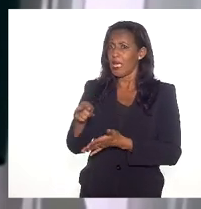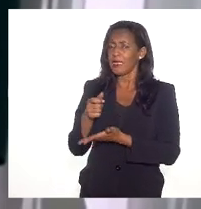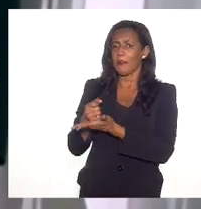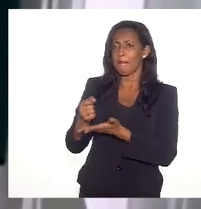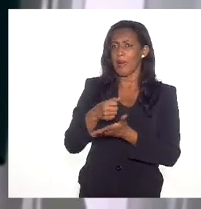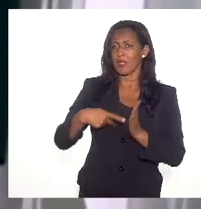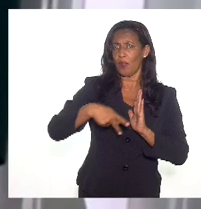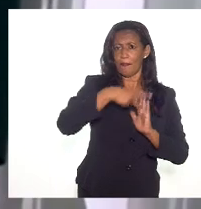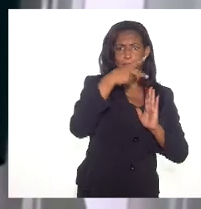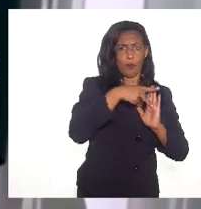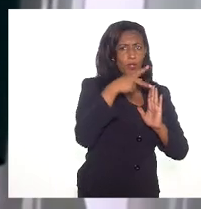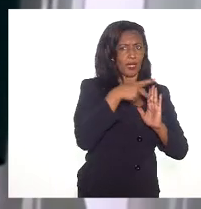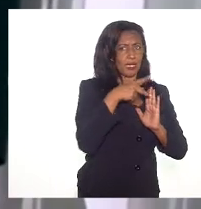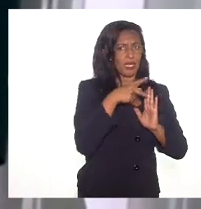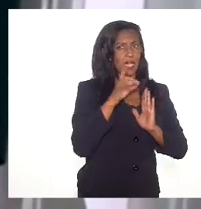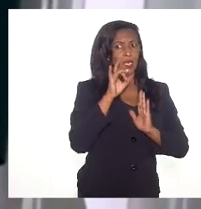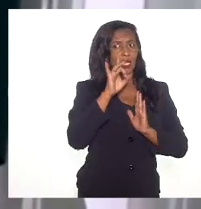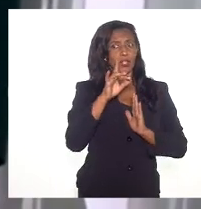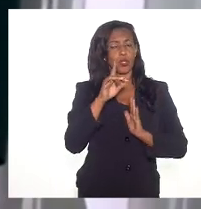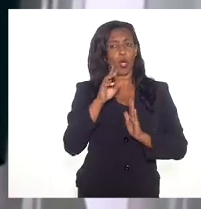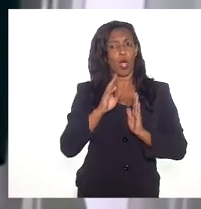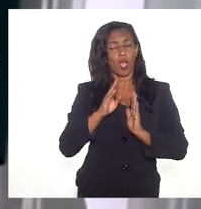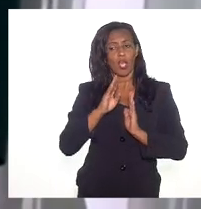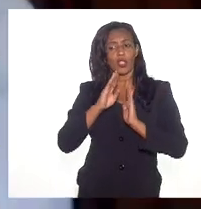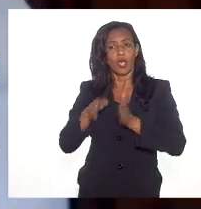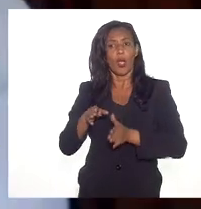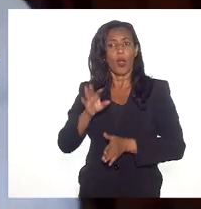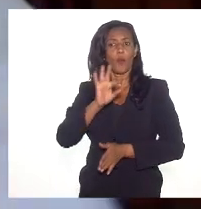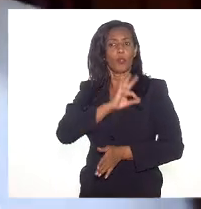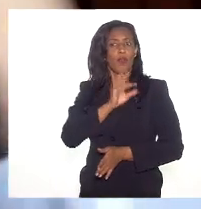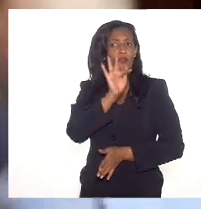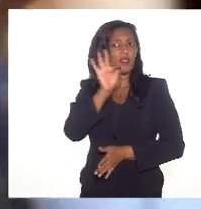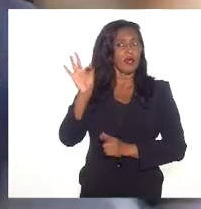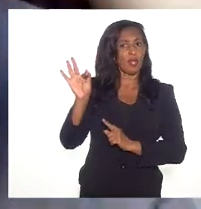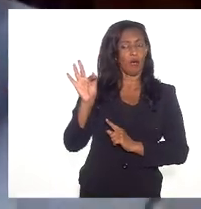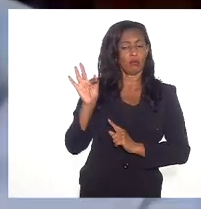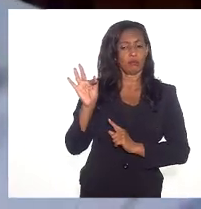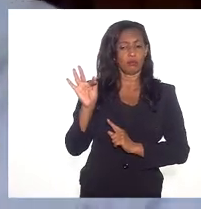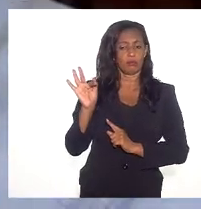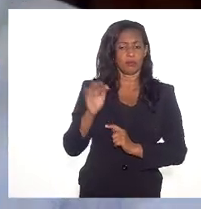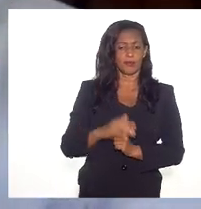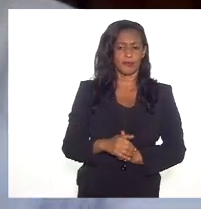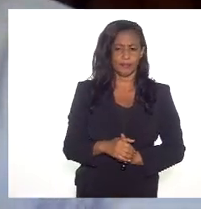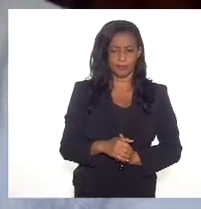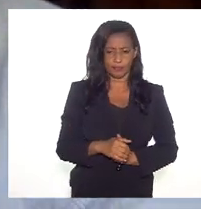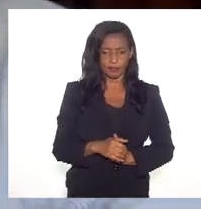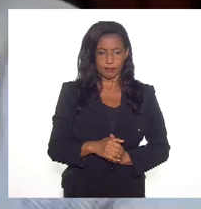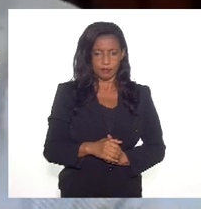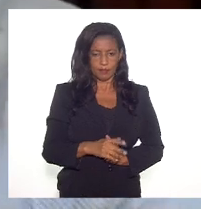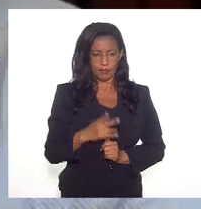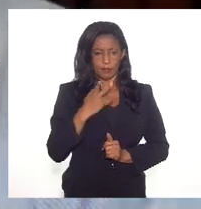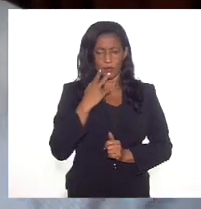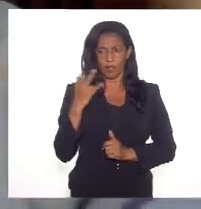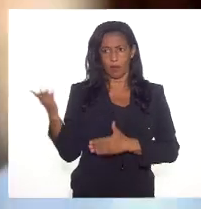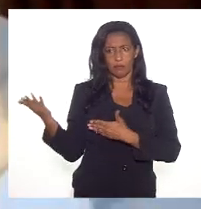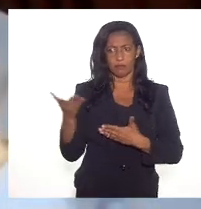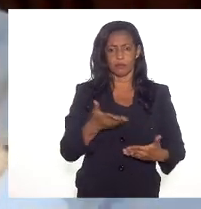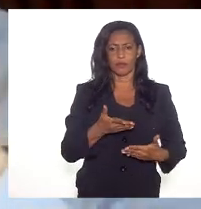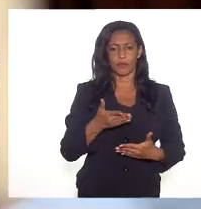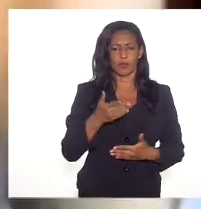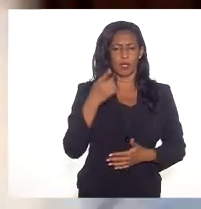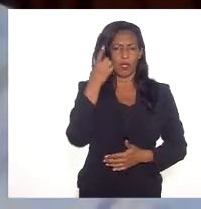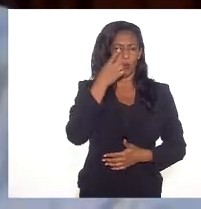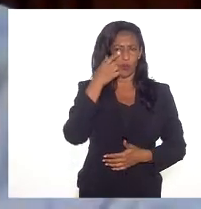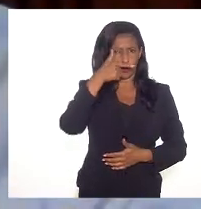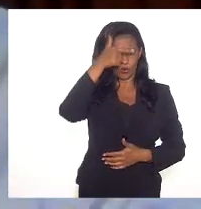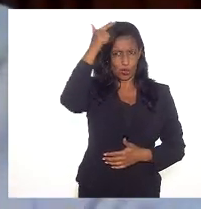que fundamenta a medida apenas para policiais federais. Mas é só justificativo. Mas vou passar a palavra ao deputado Luiz Paulo. Deputado Valdec,